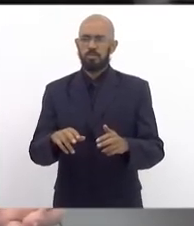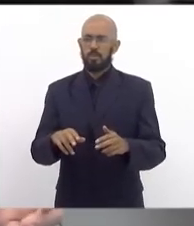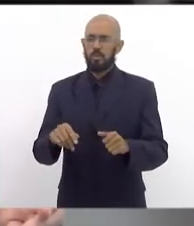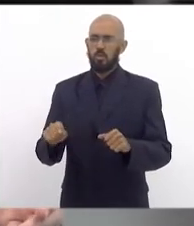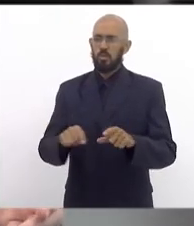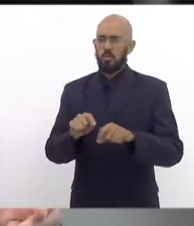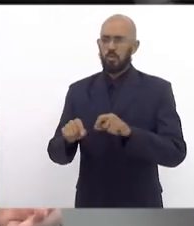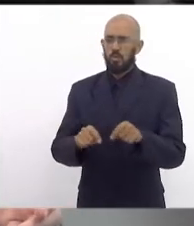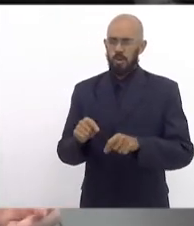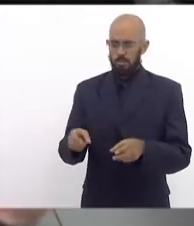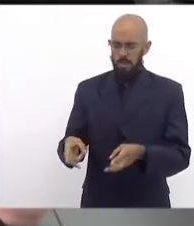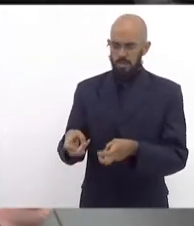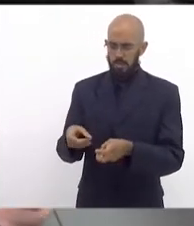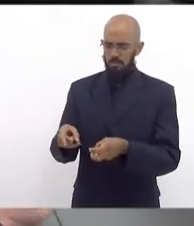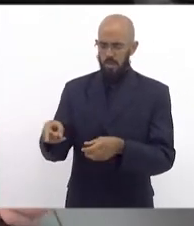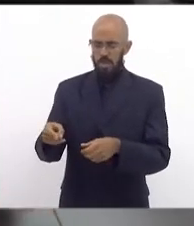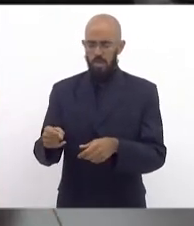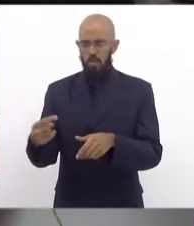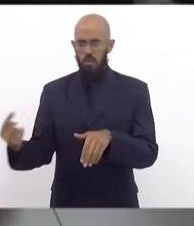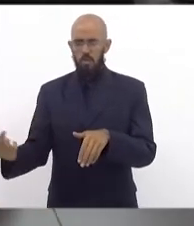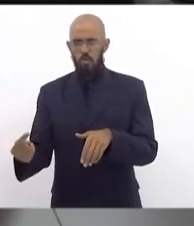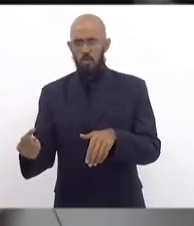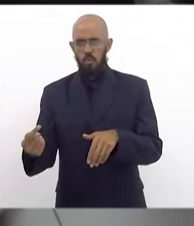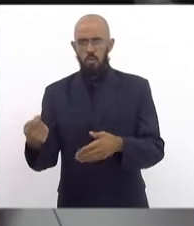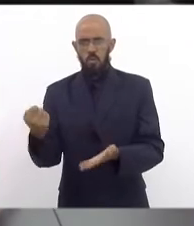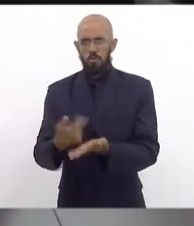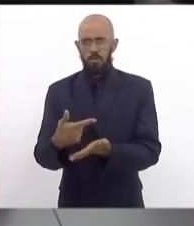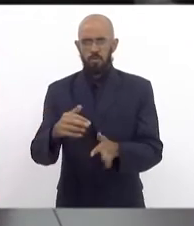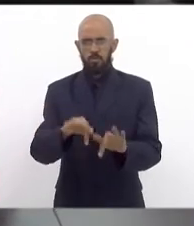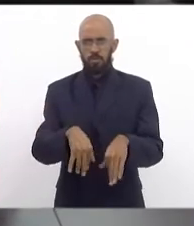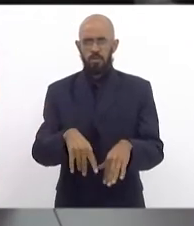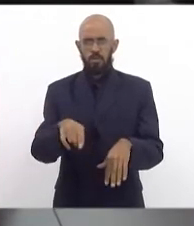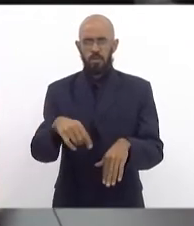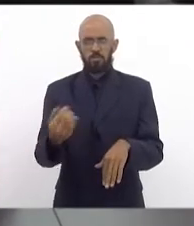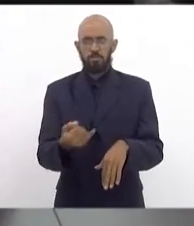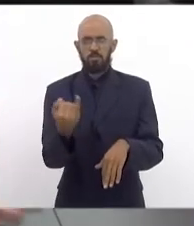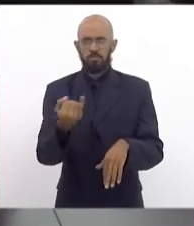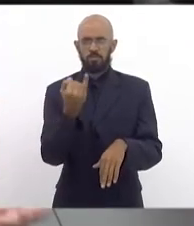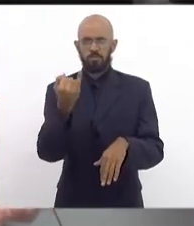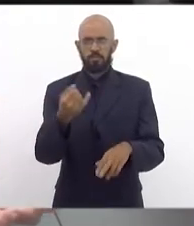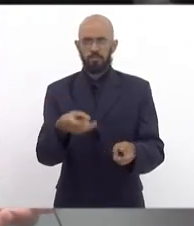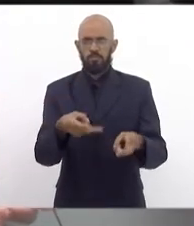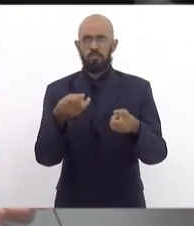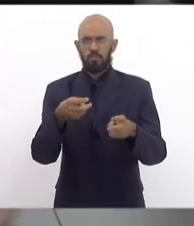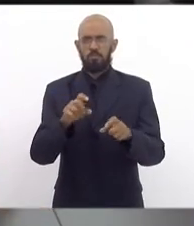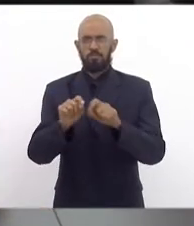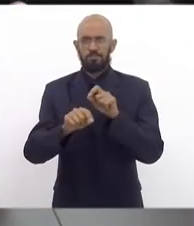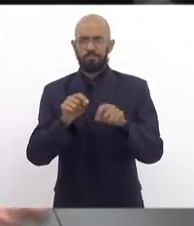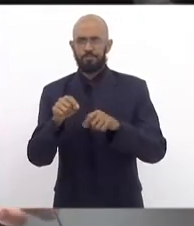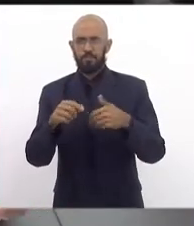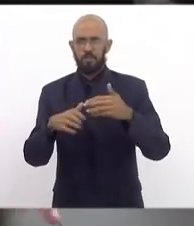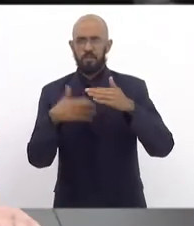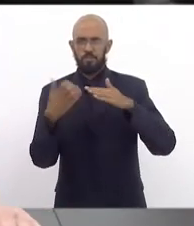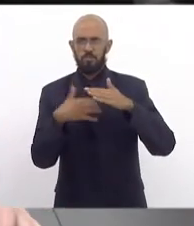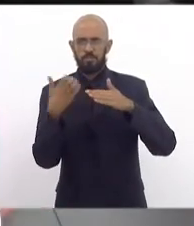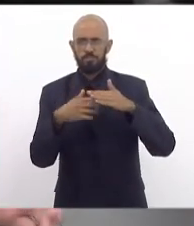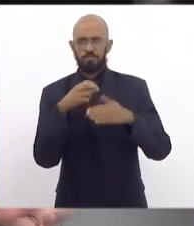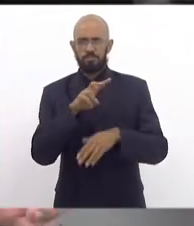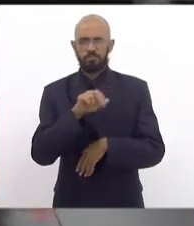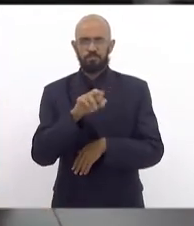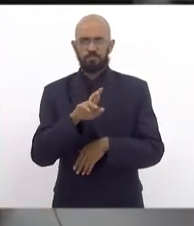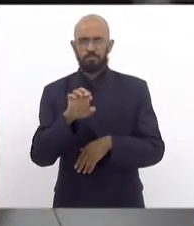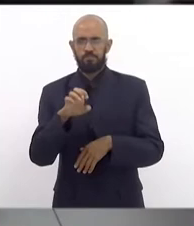varejo ela pode ser importante nesse benefício a gente vê os as empresas as grandes empresas de varejo os grandes grupos